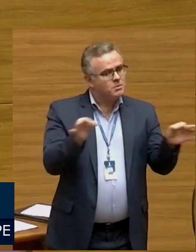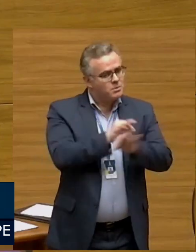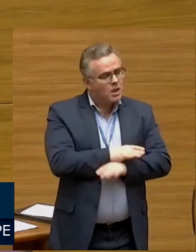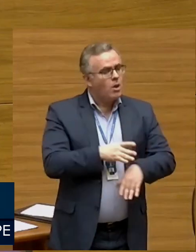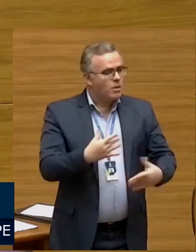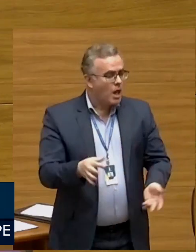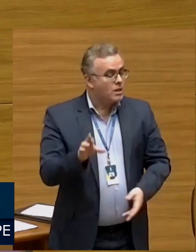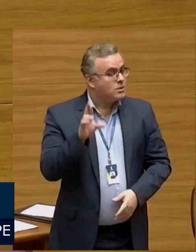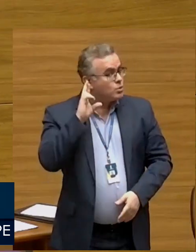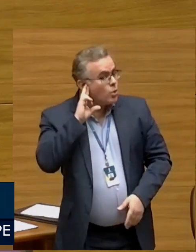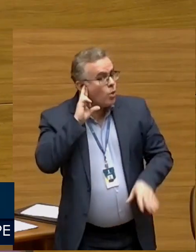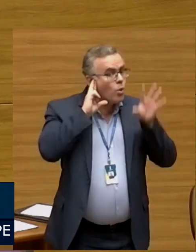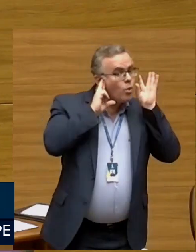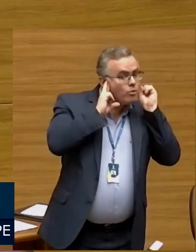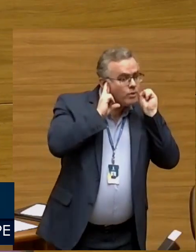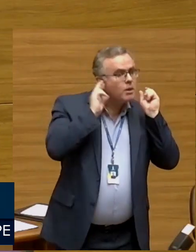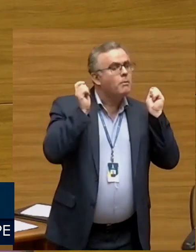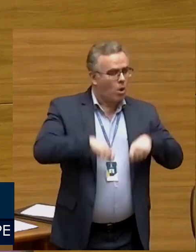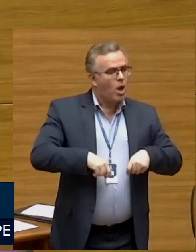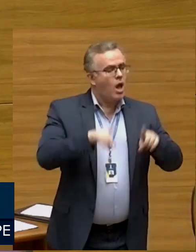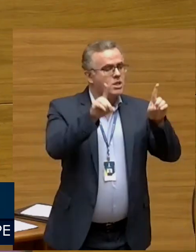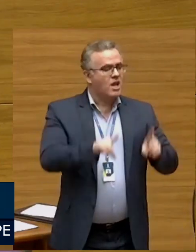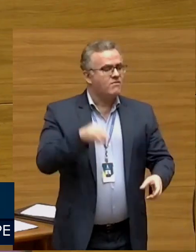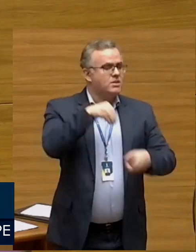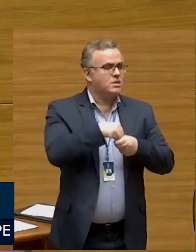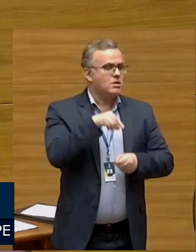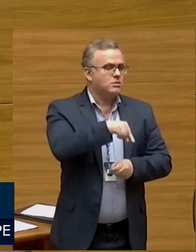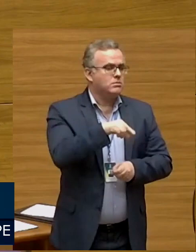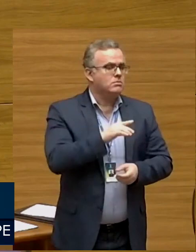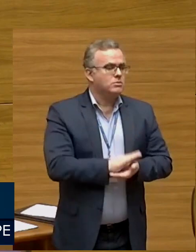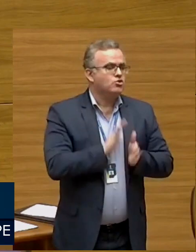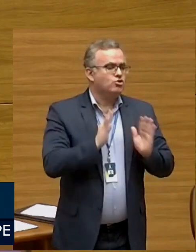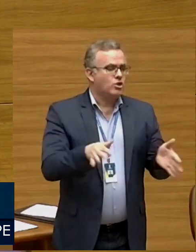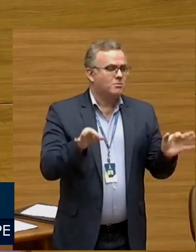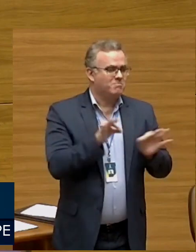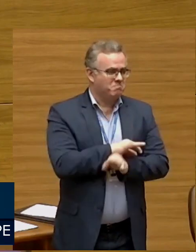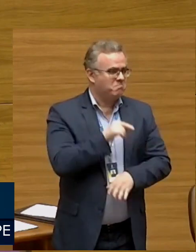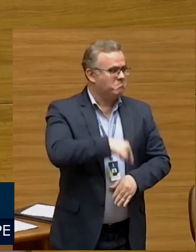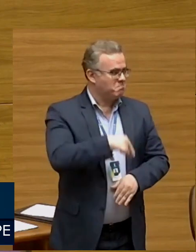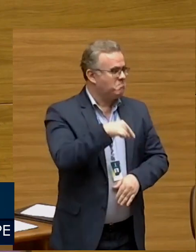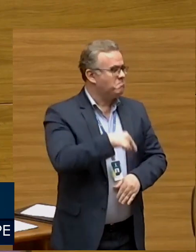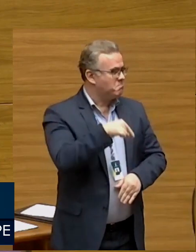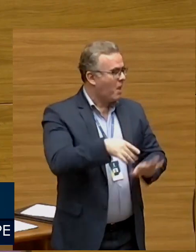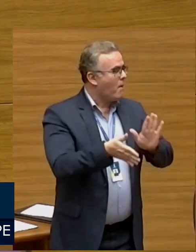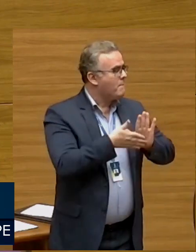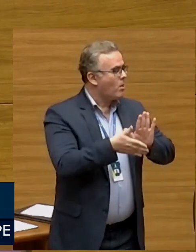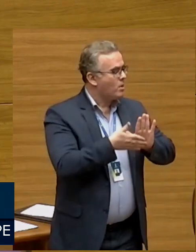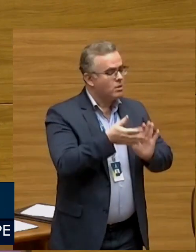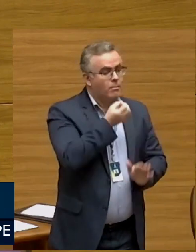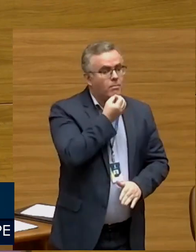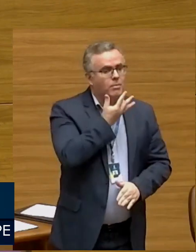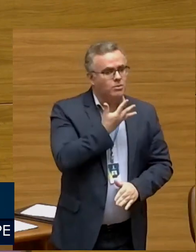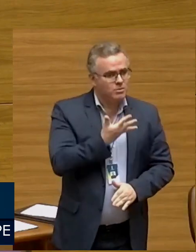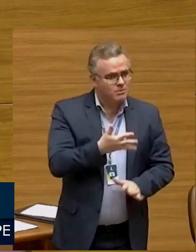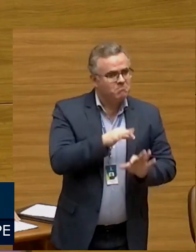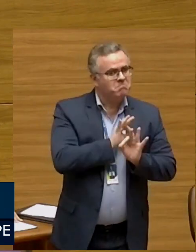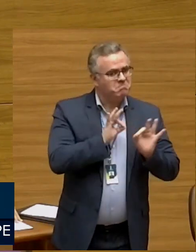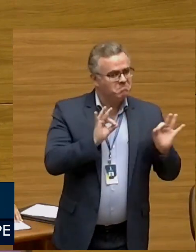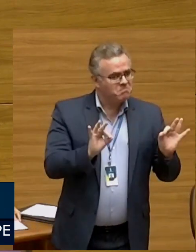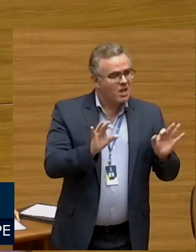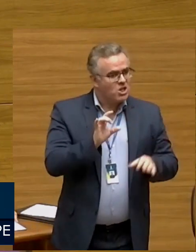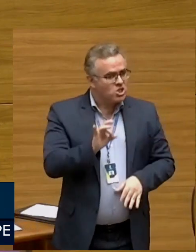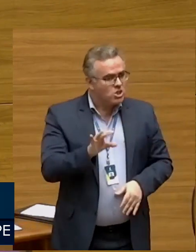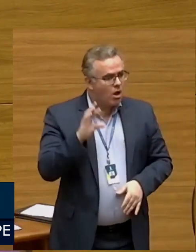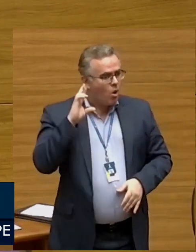unilateral como deficiência no estado de Sergipe. É uma pauta não só a